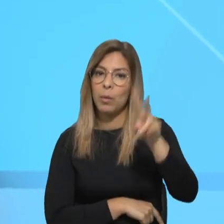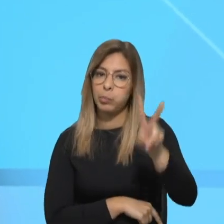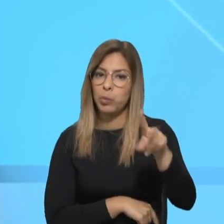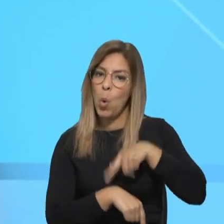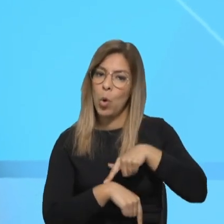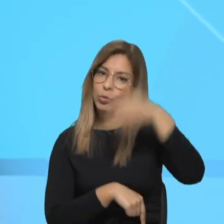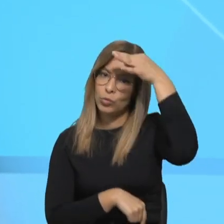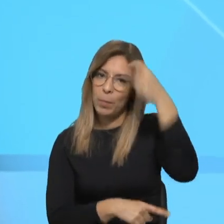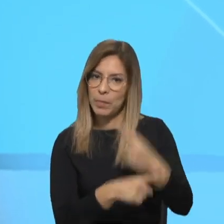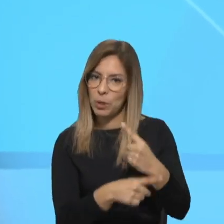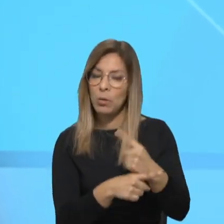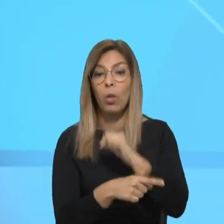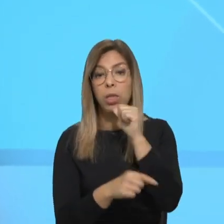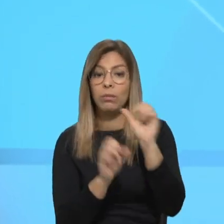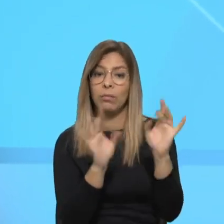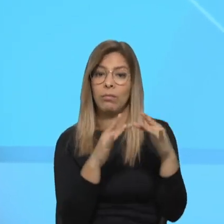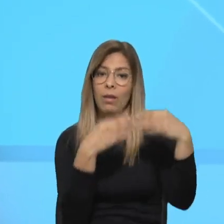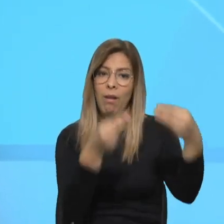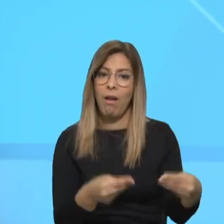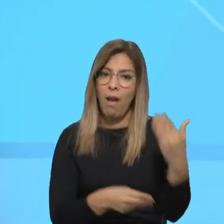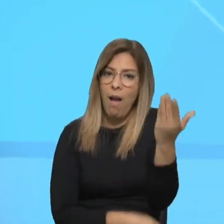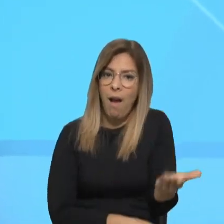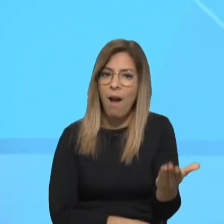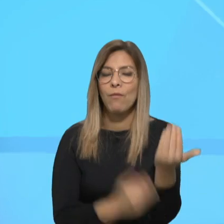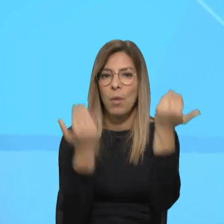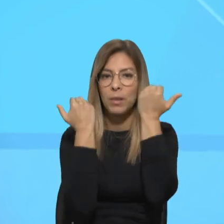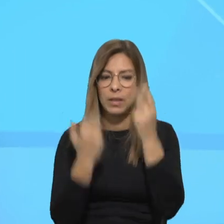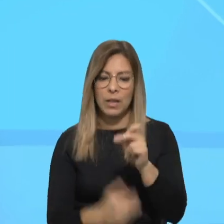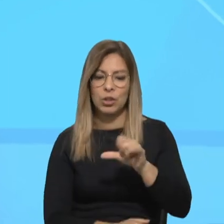horário, ou sempre atualizado, encontro ao portal de informação